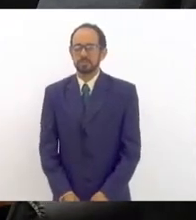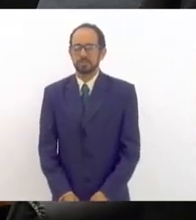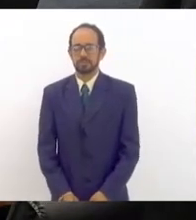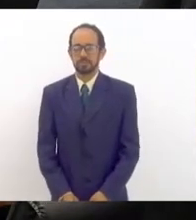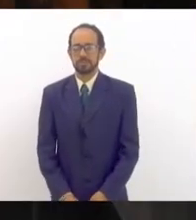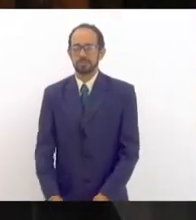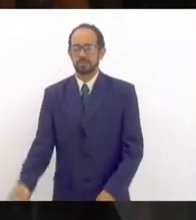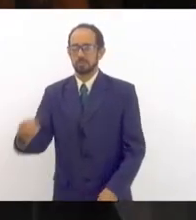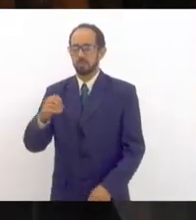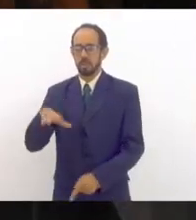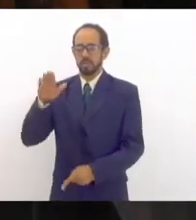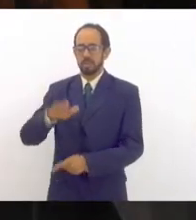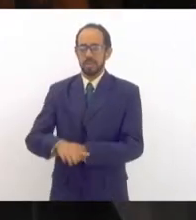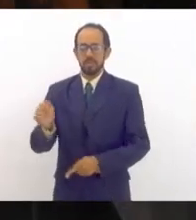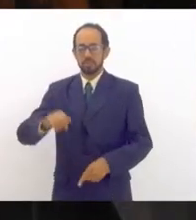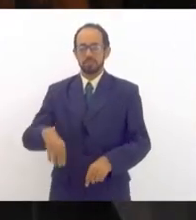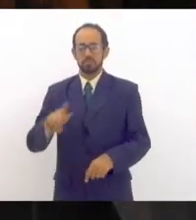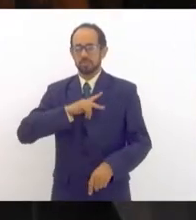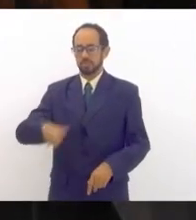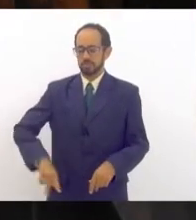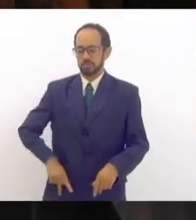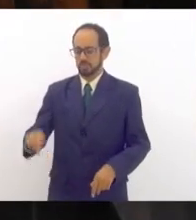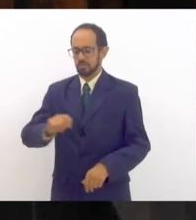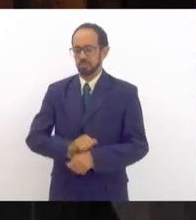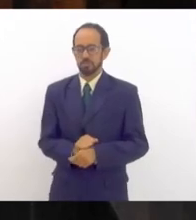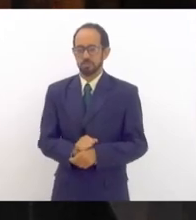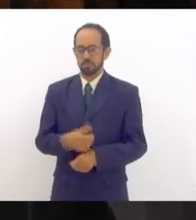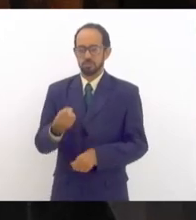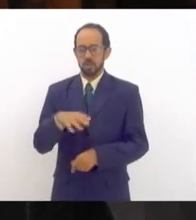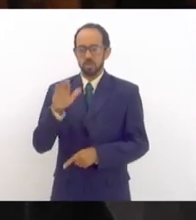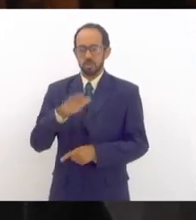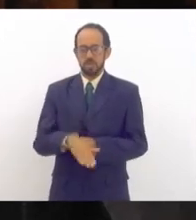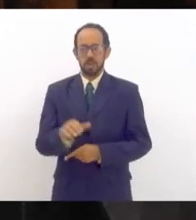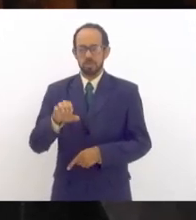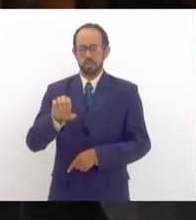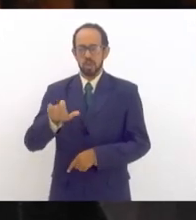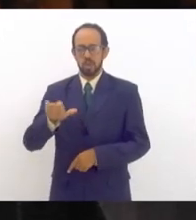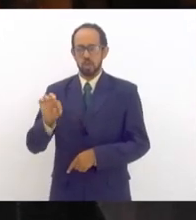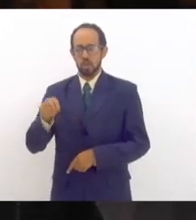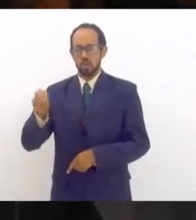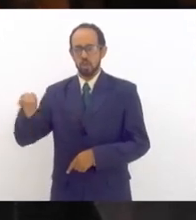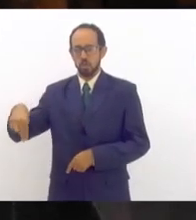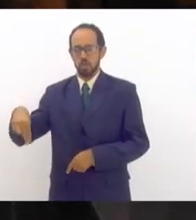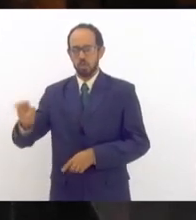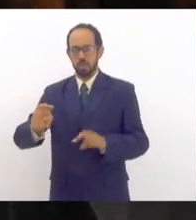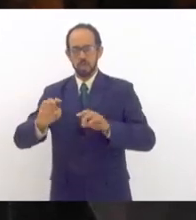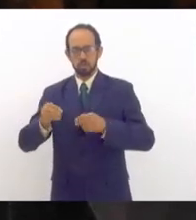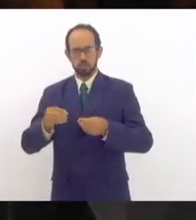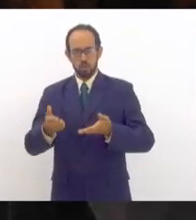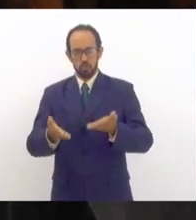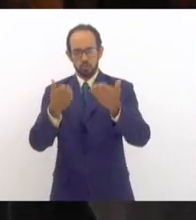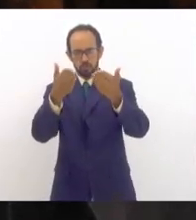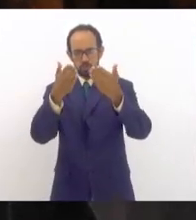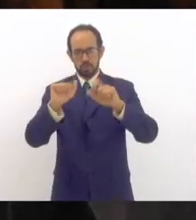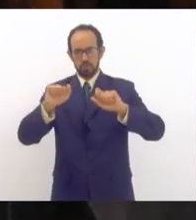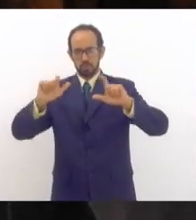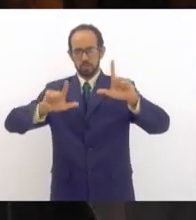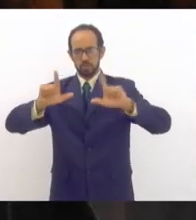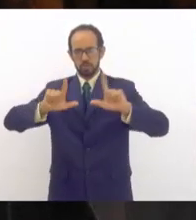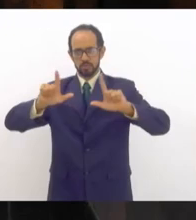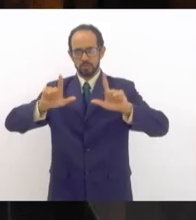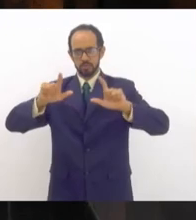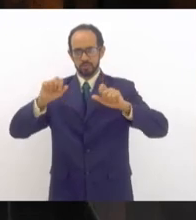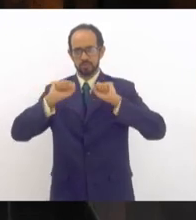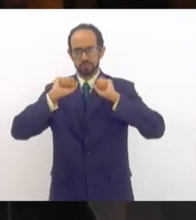Boa tarde Presidente Boa tarde meu amigo deputado Elton Cristo Boa tarde a todos e todos que nos assistem pela TV